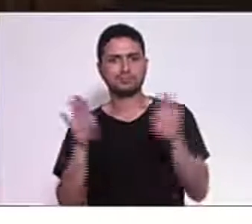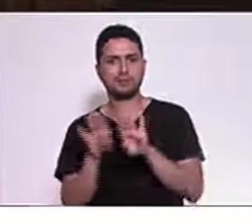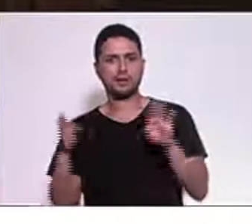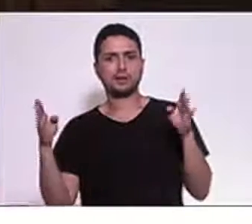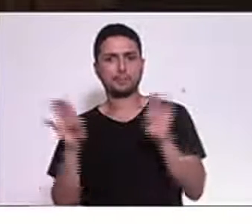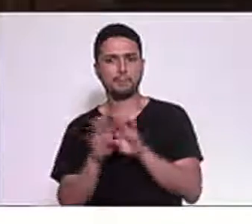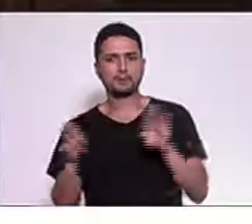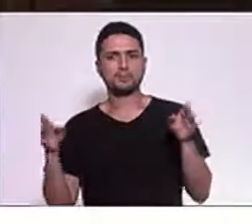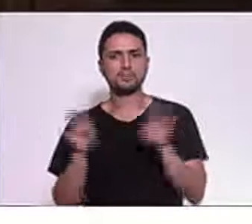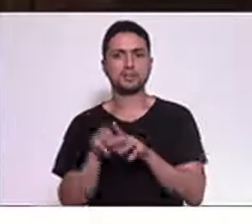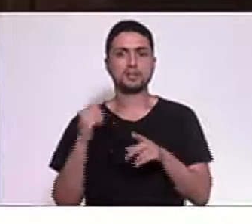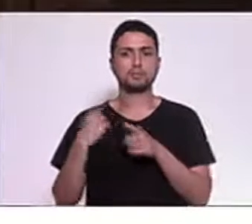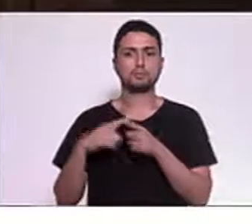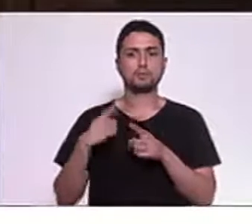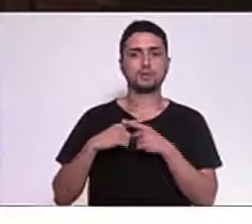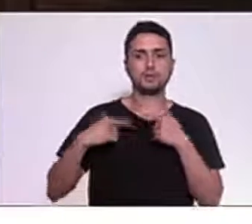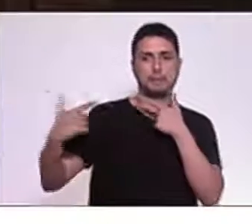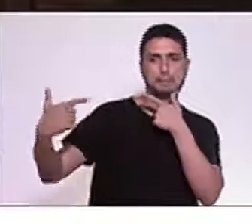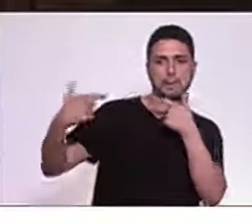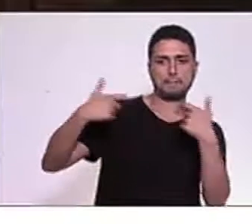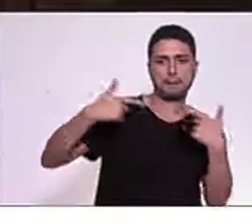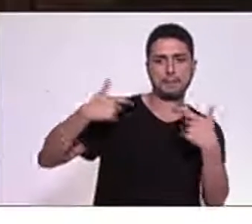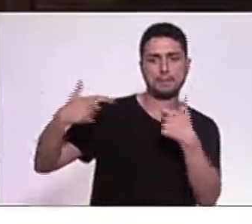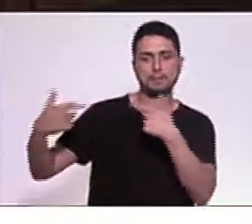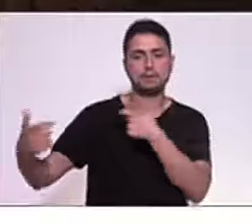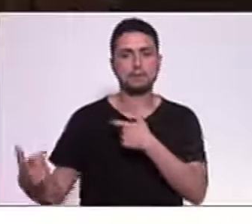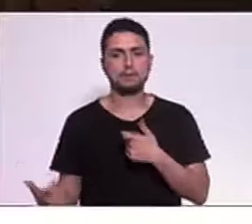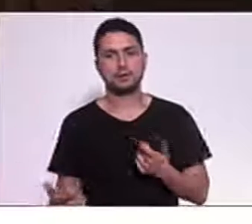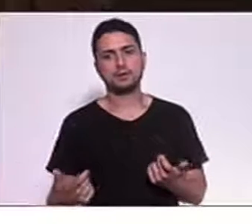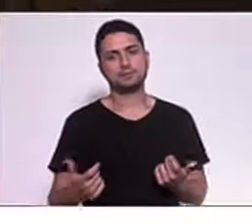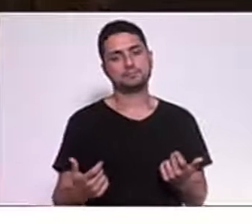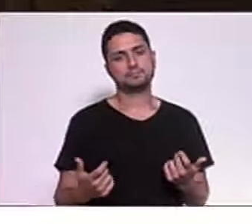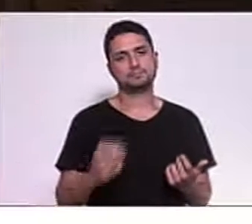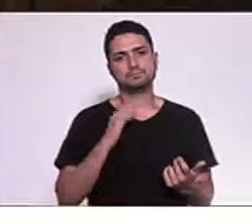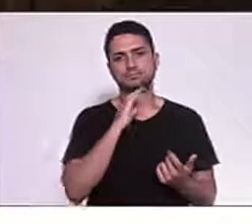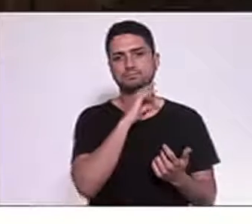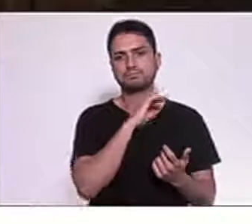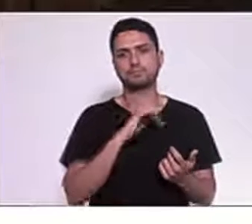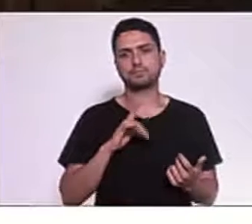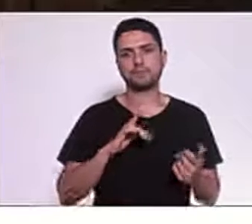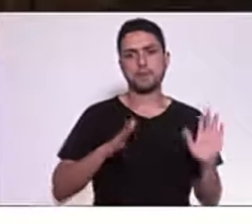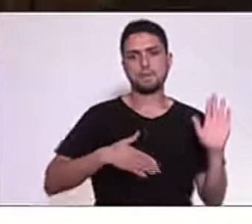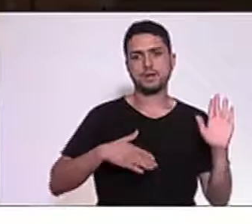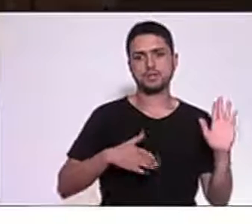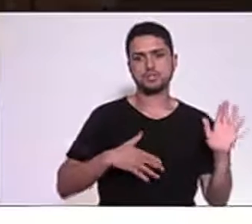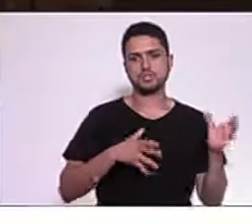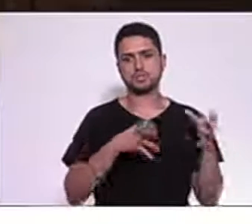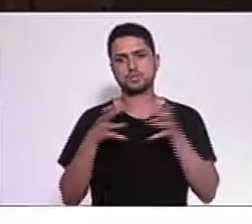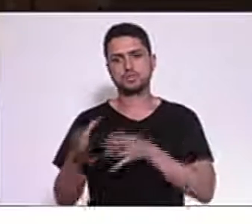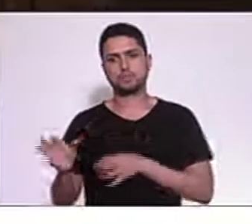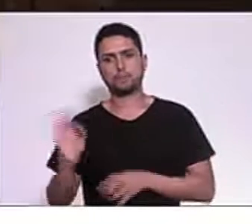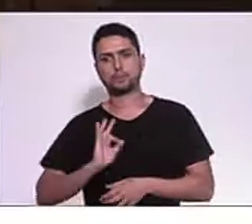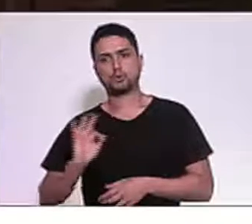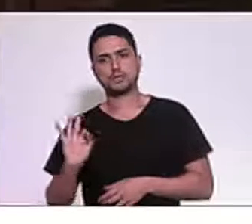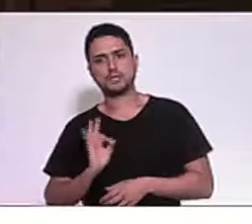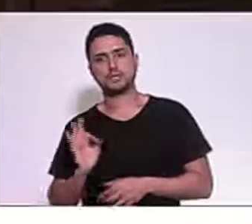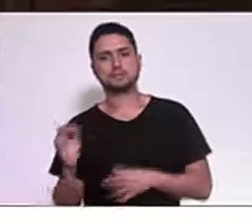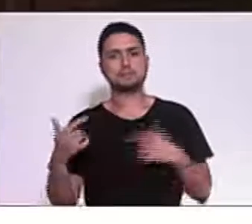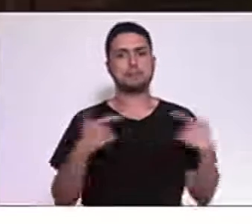afetadas drasticamente, diariamente, pelo fenômeno da violência, escolas que têm vários dos seus